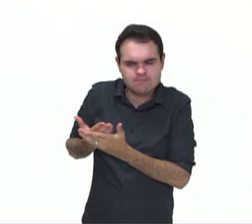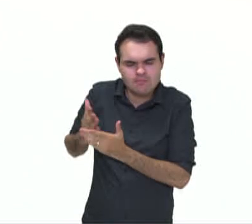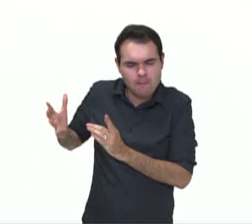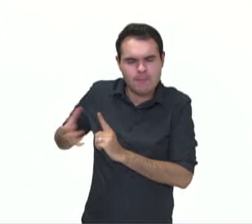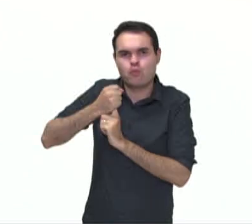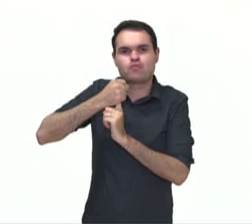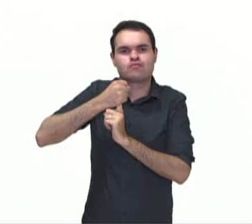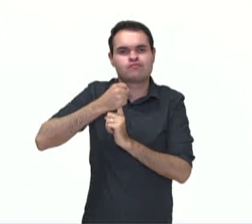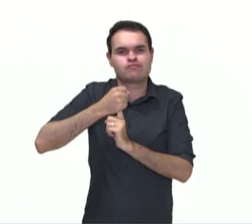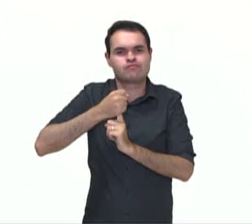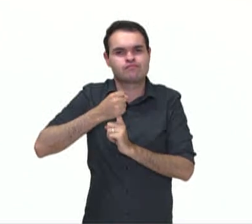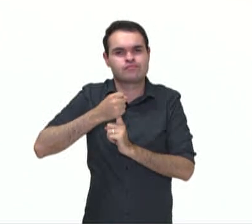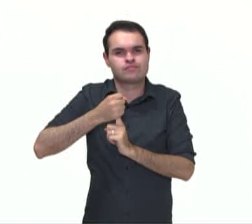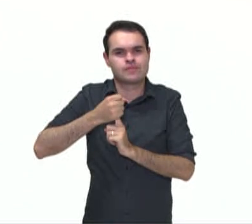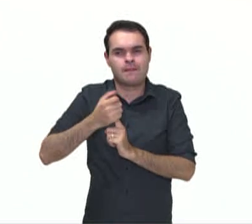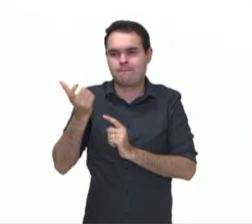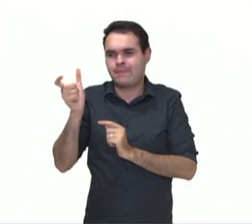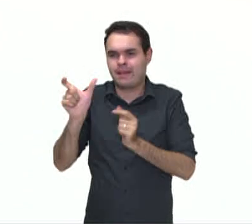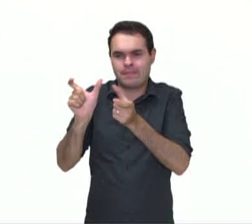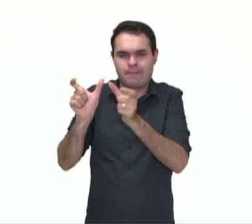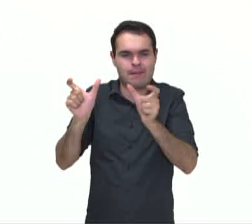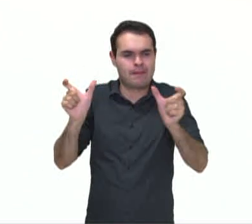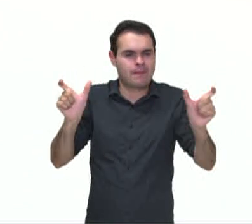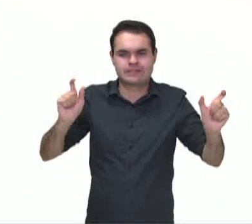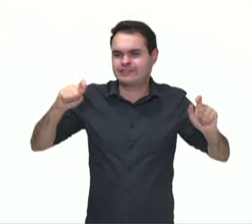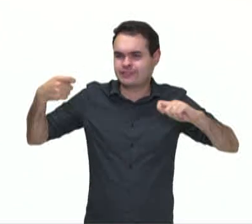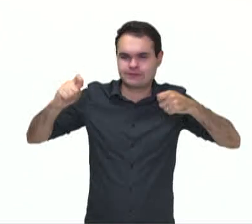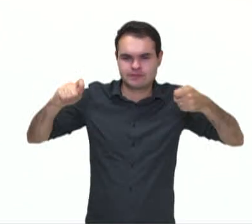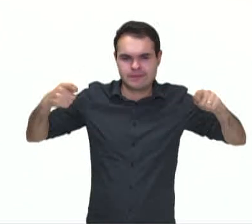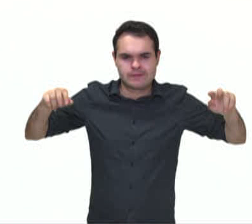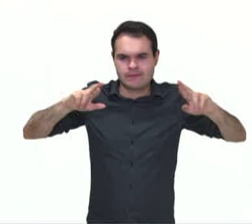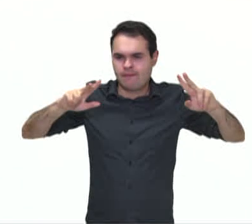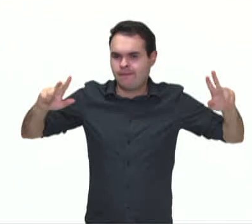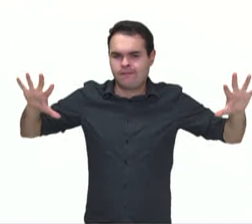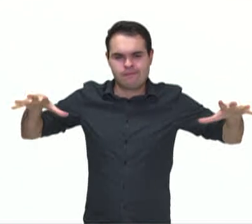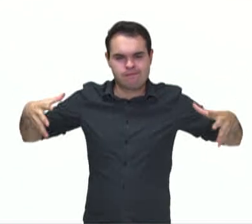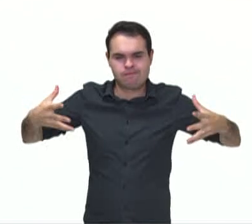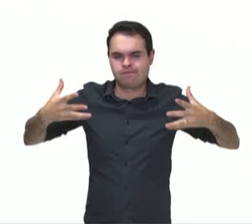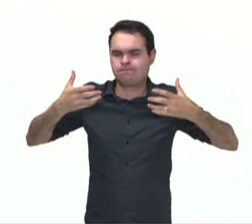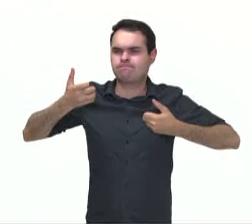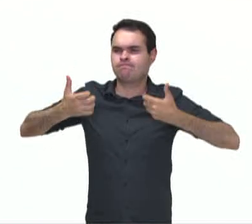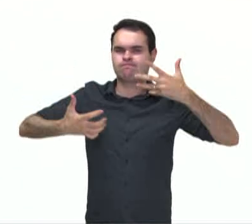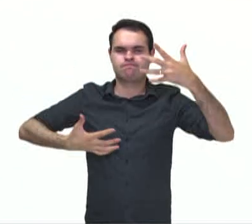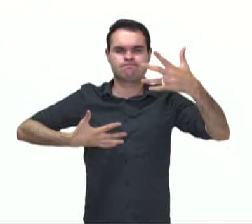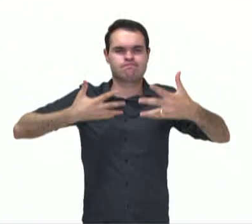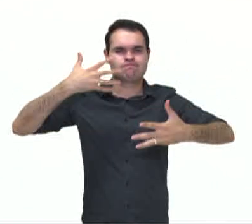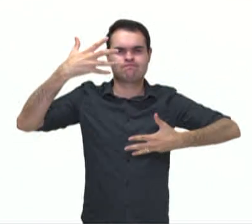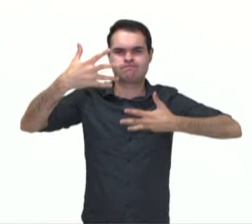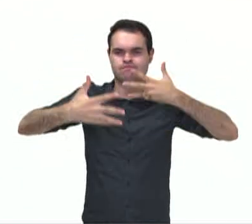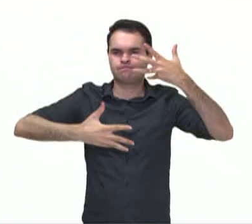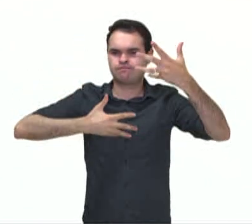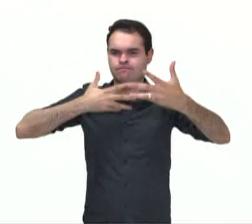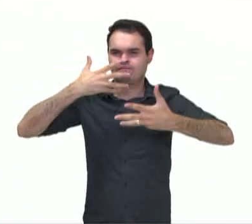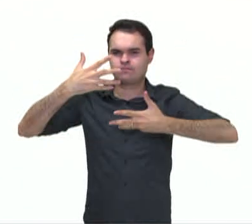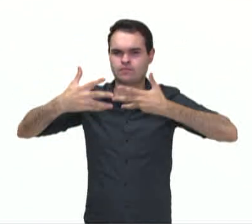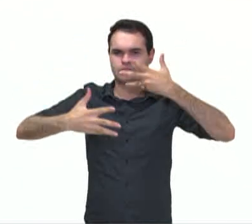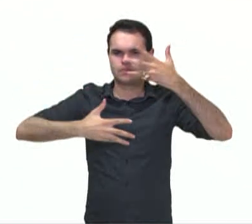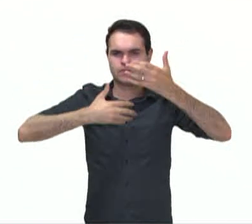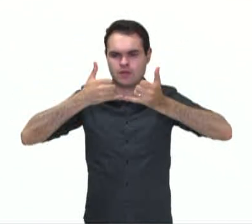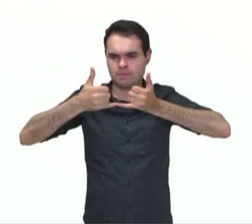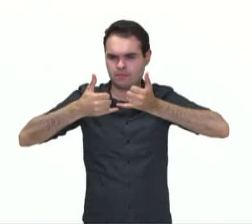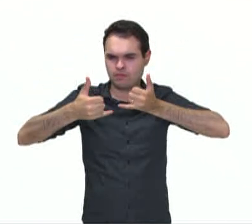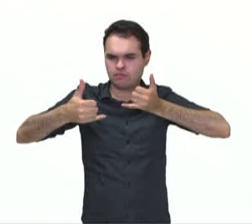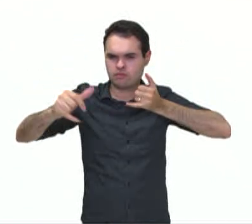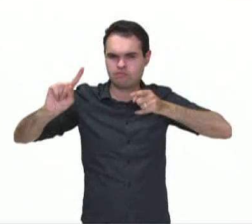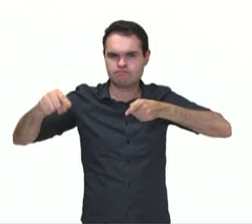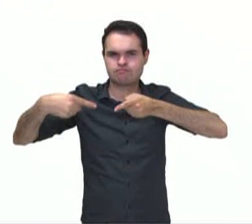ter repertório, saber construir bons argumentos a partir de critérios racionais e lógicos, além